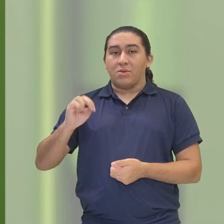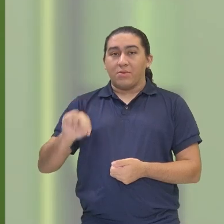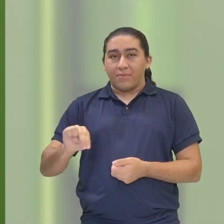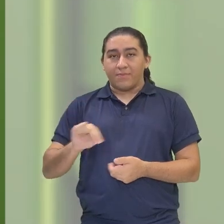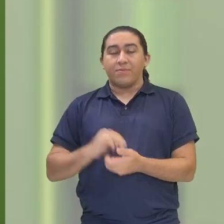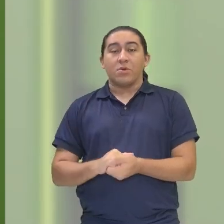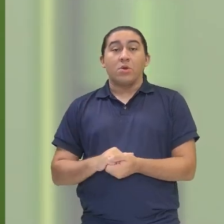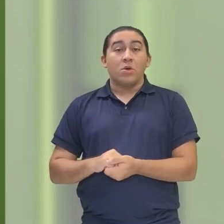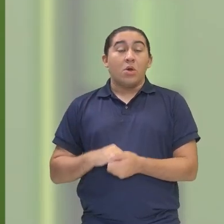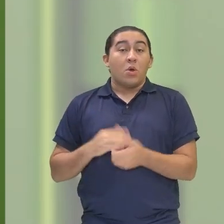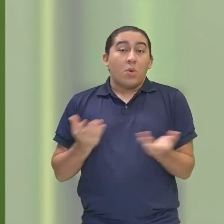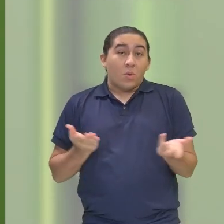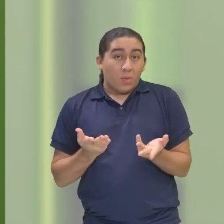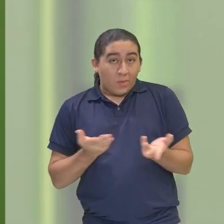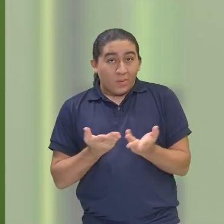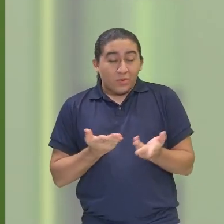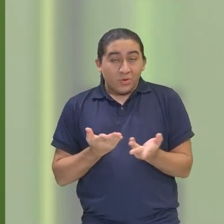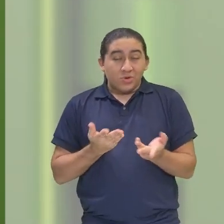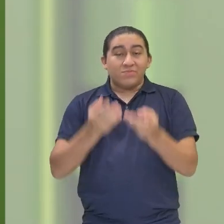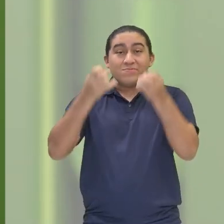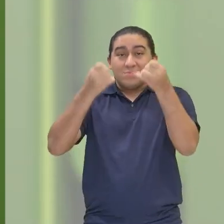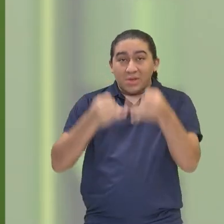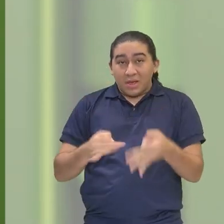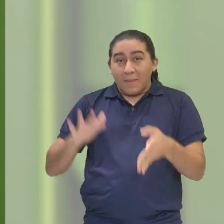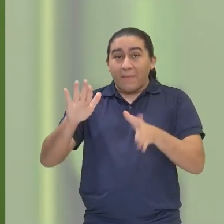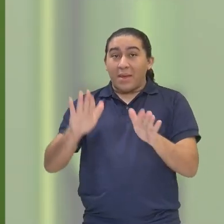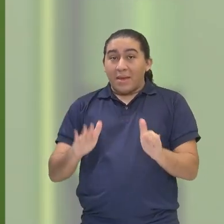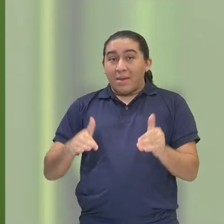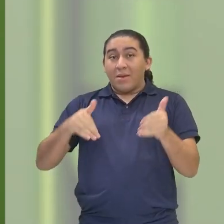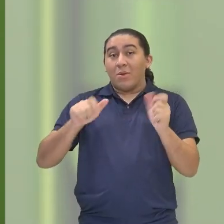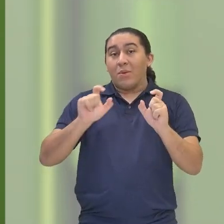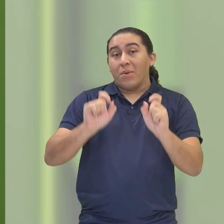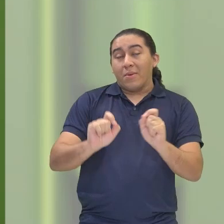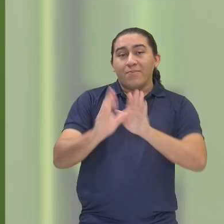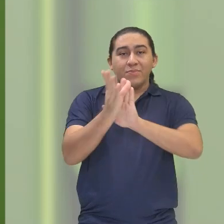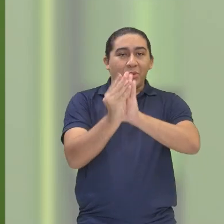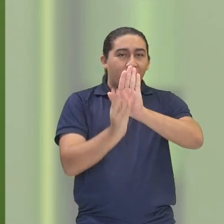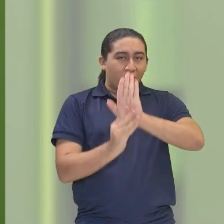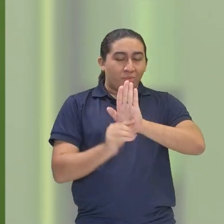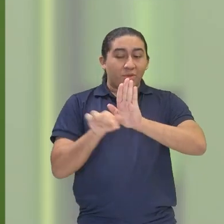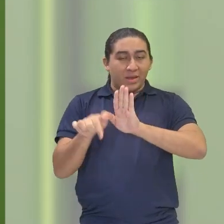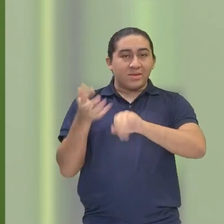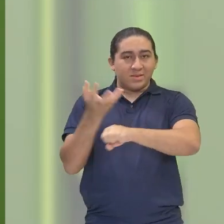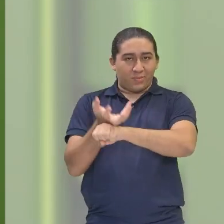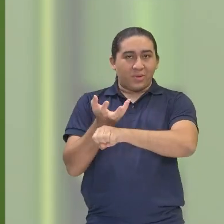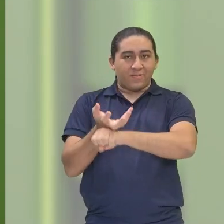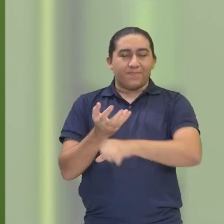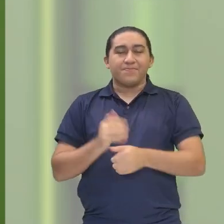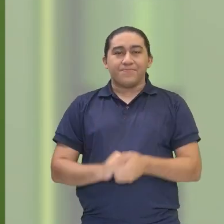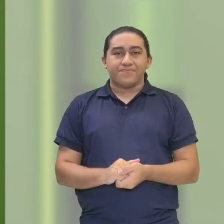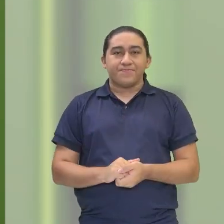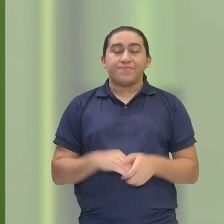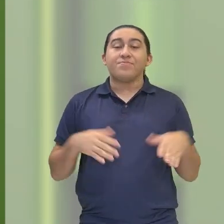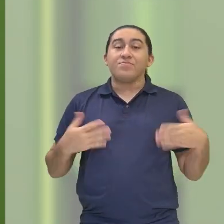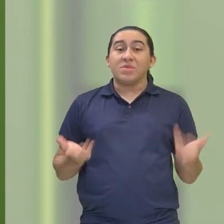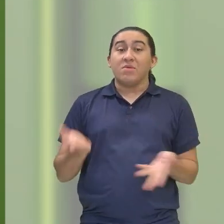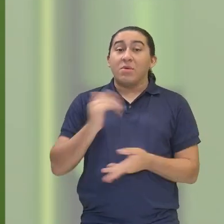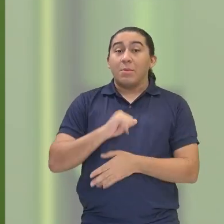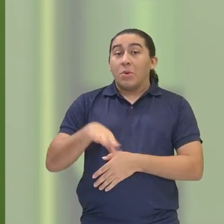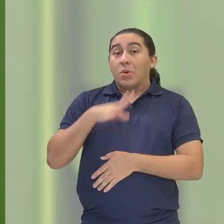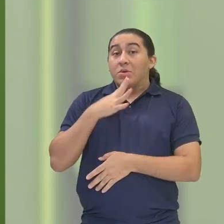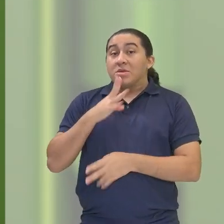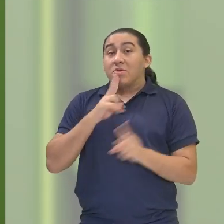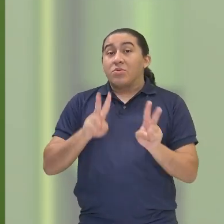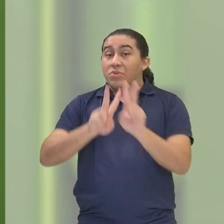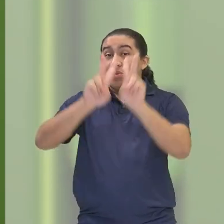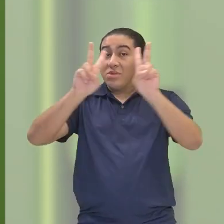com vocês tentando ajudá-los a entender melhor os nossos conteúdos das nossas aulas. E então vamos conhecer qual é o